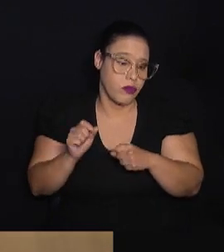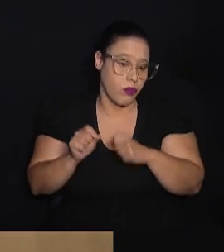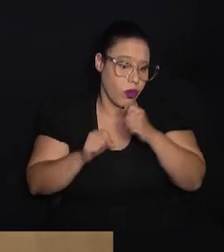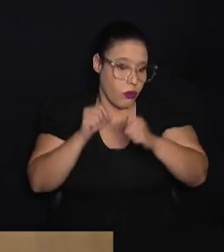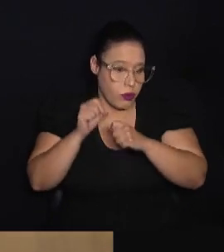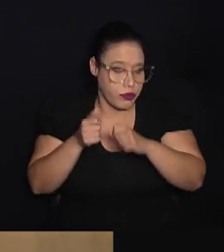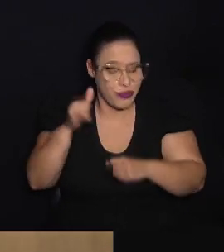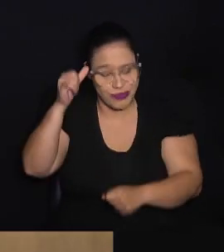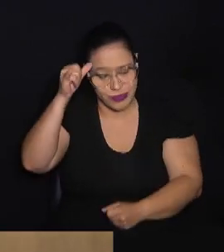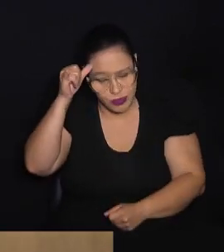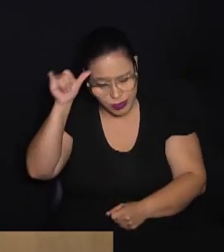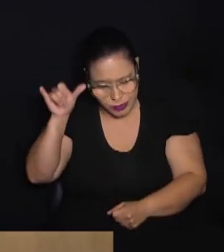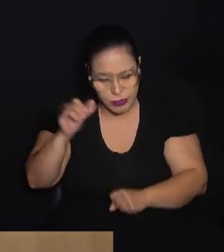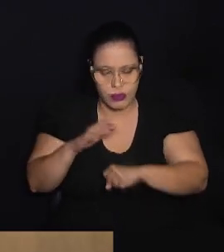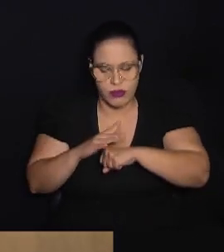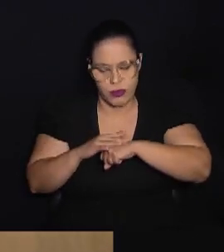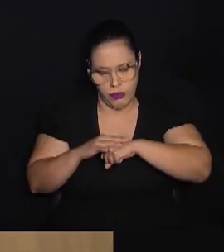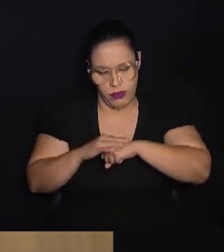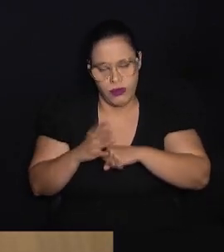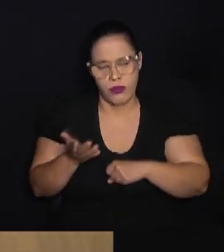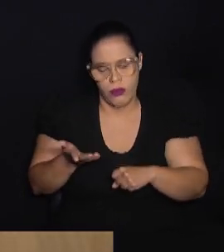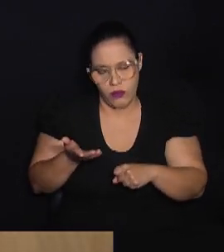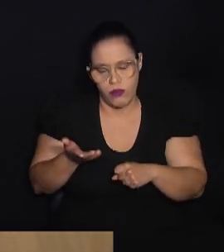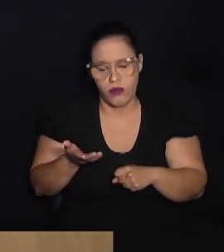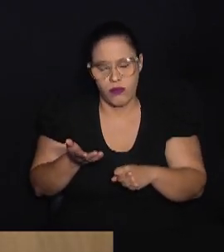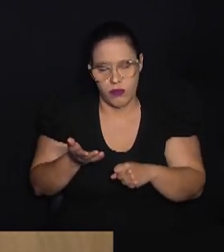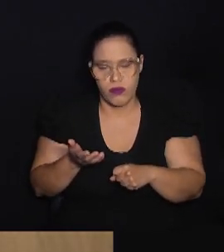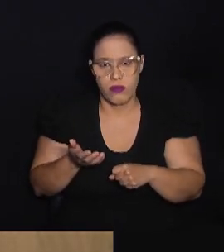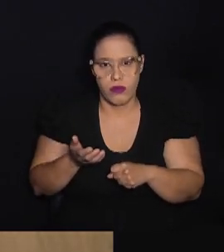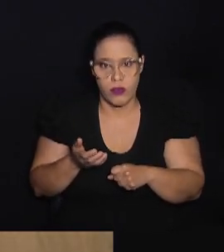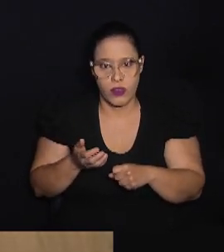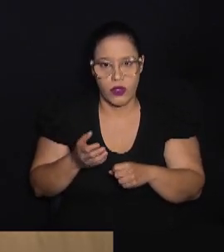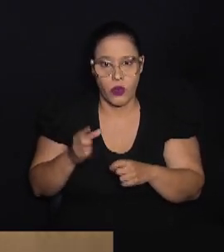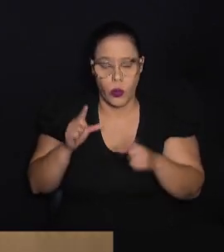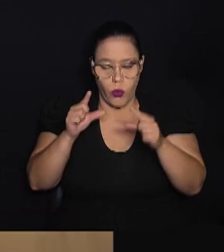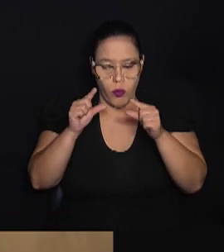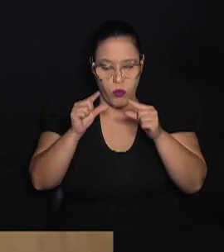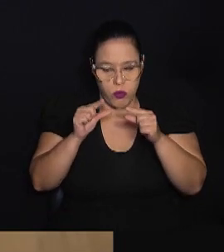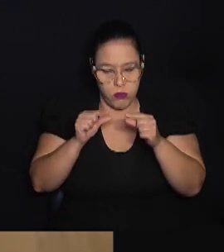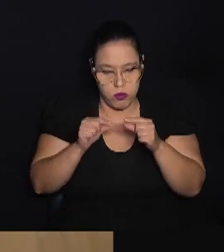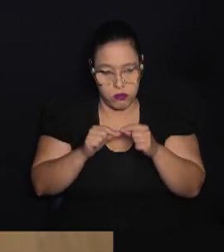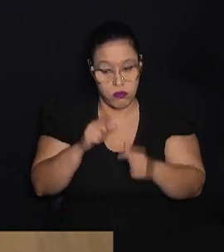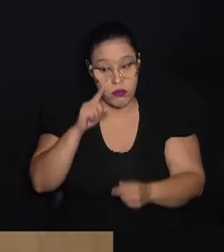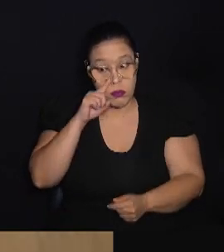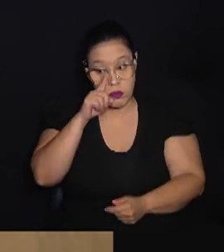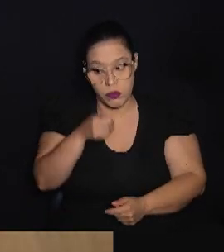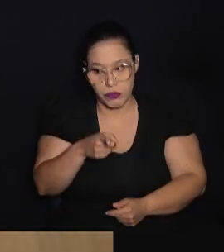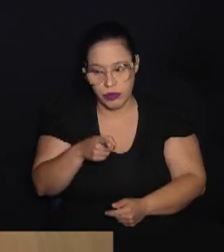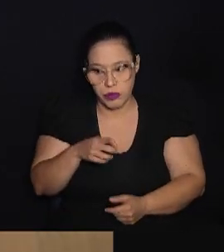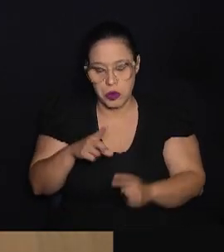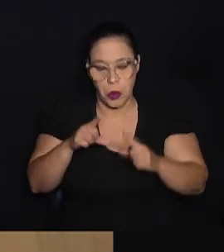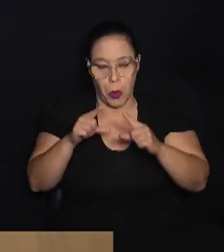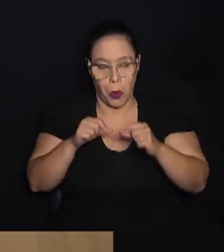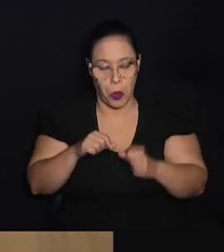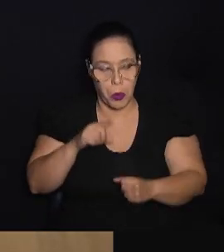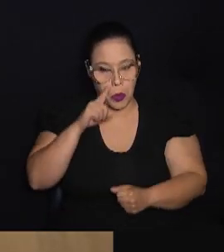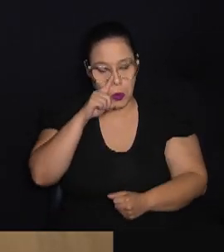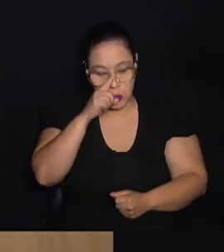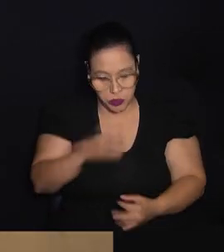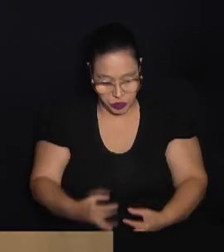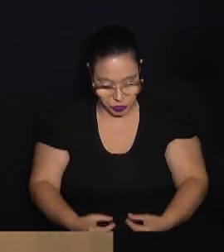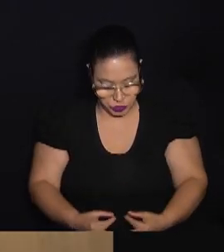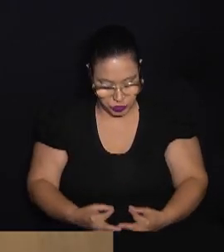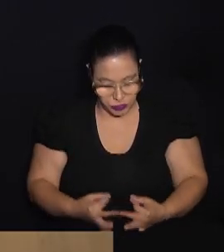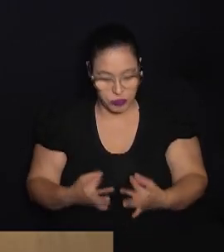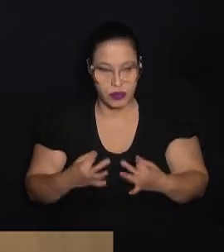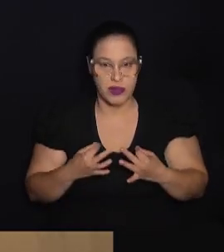gente evita a doença é através da redução do risco, e a redução do risco para câncer de endométrio,